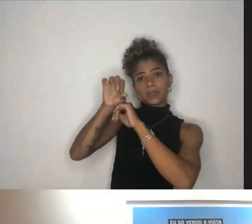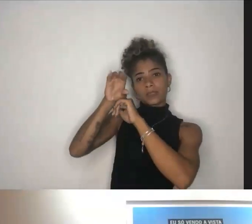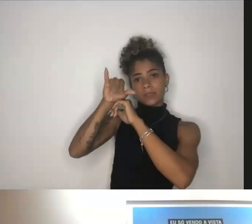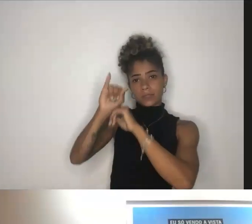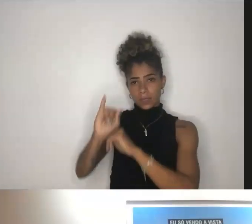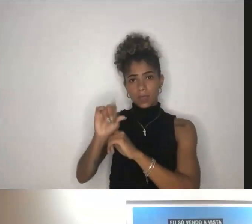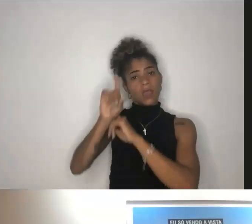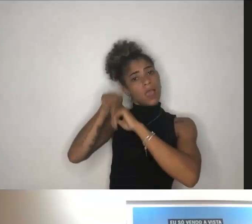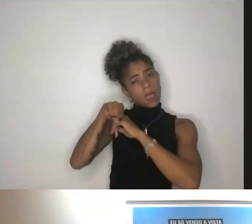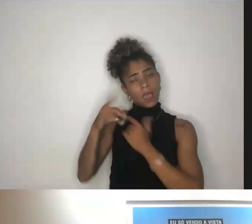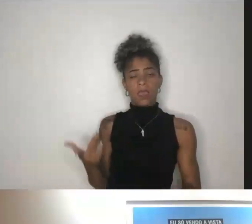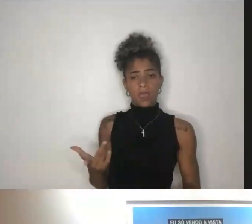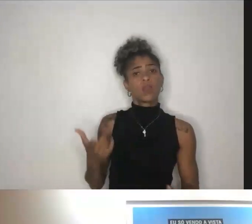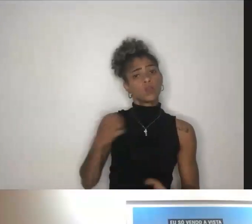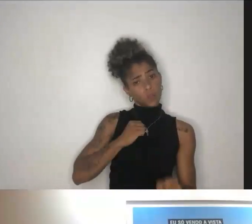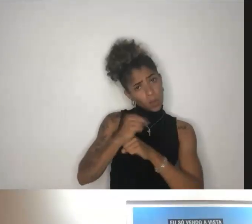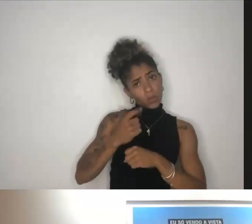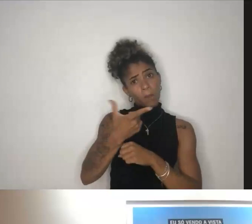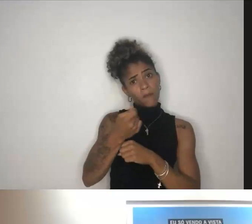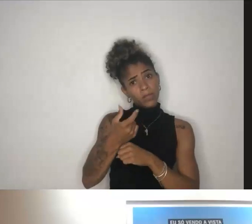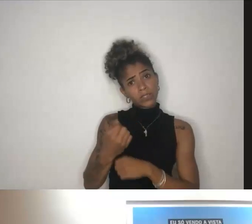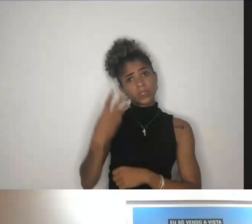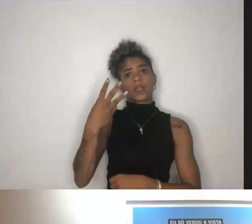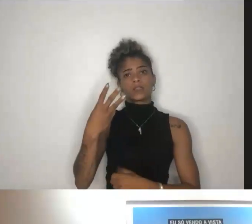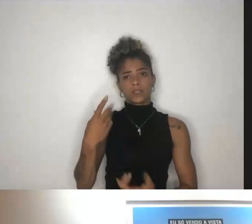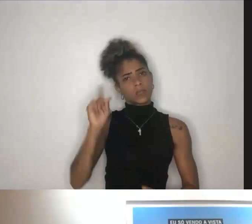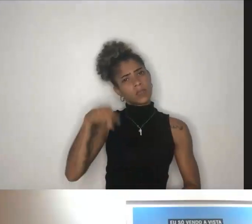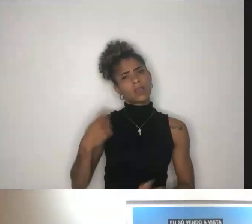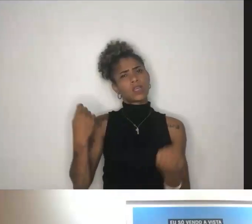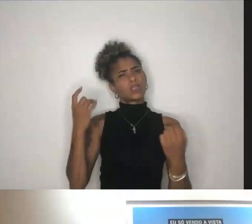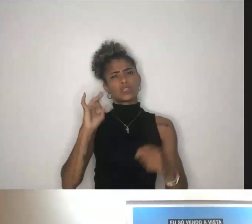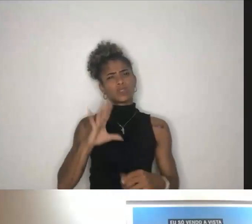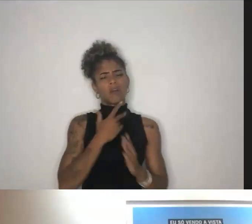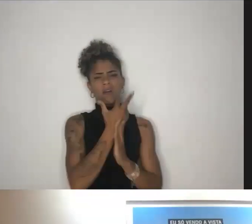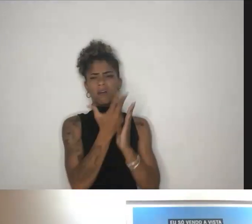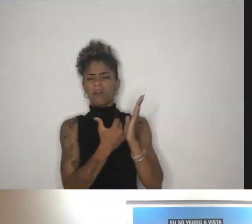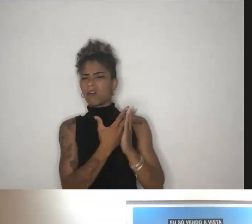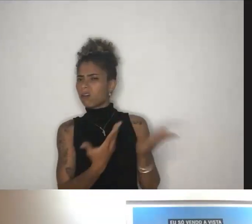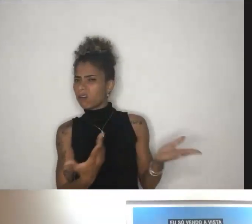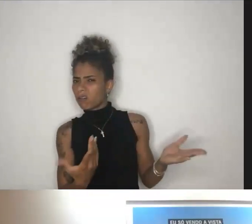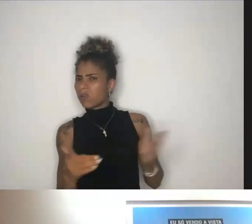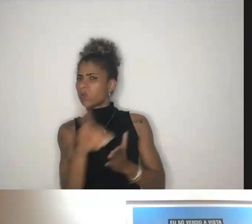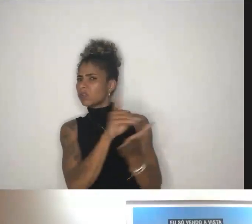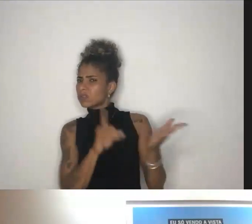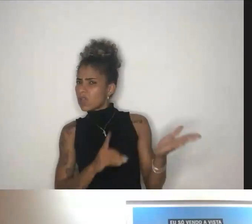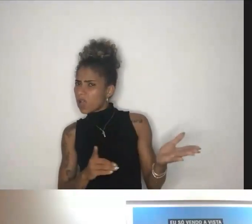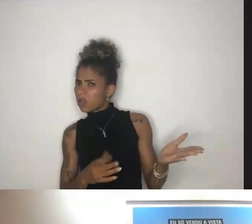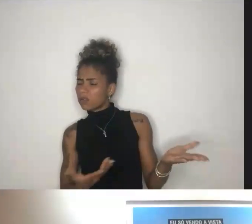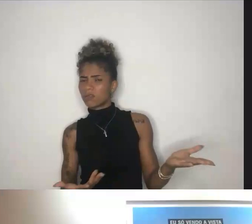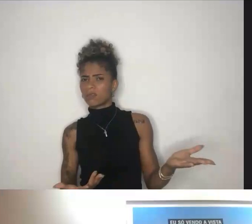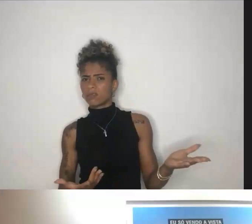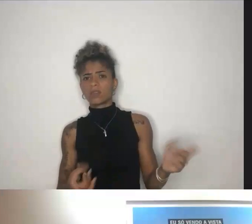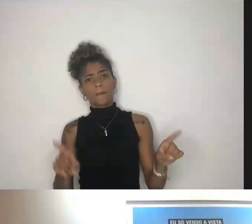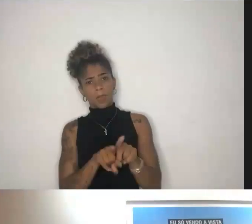assim será que as coisas precisam ser só o design Será que ele também não tá passando uma mensagem